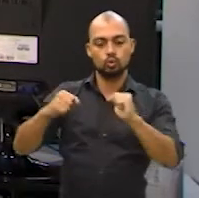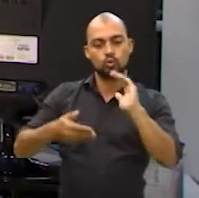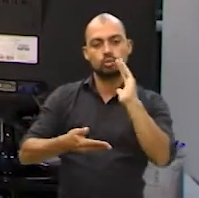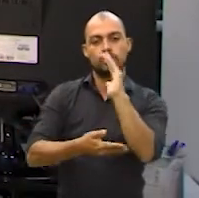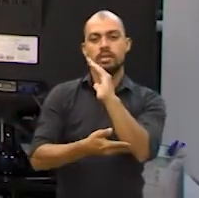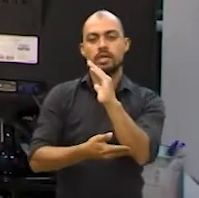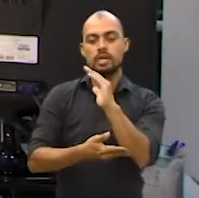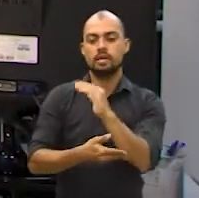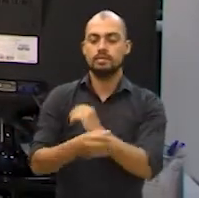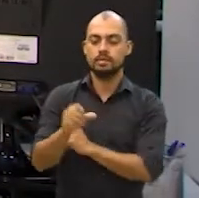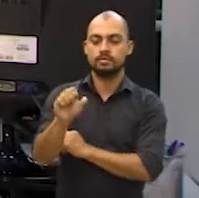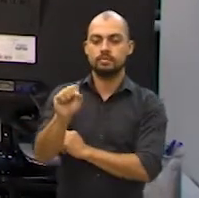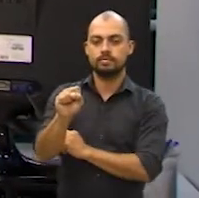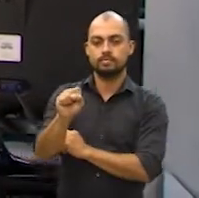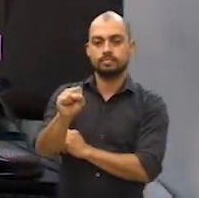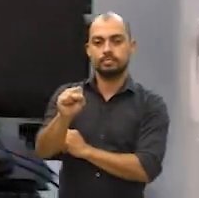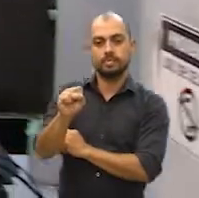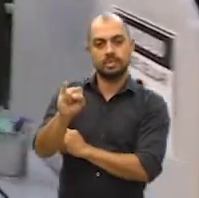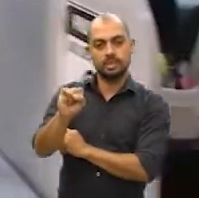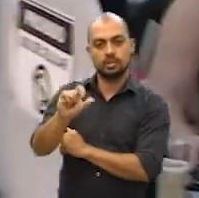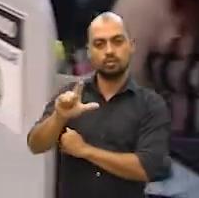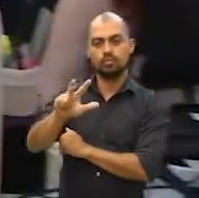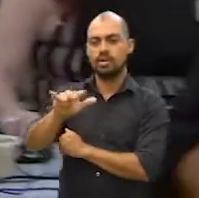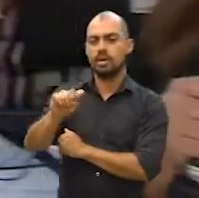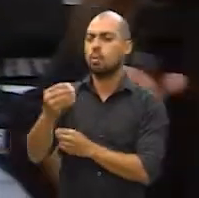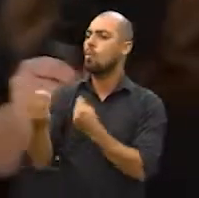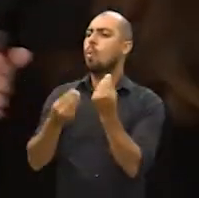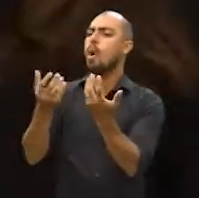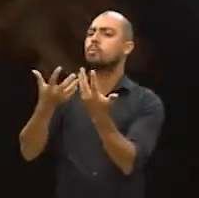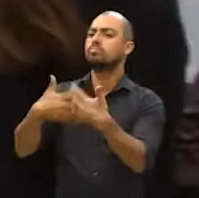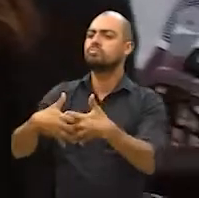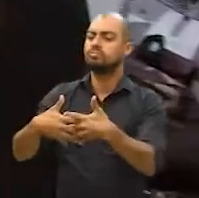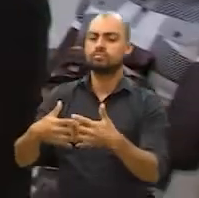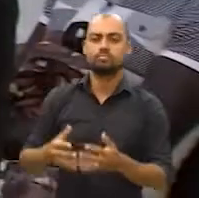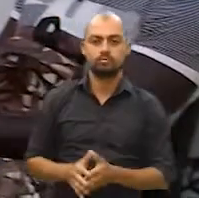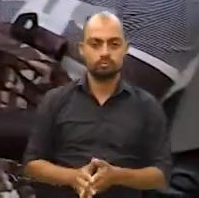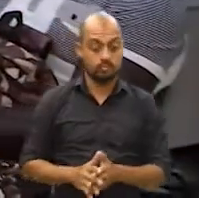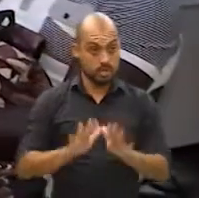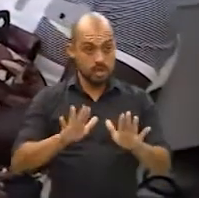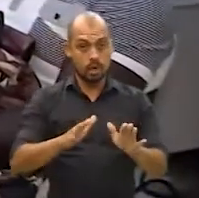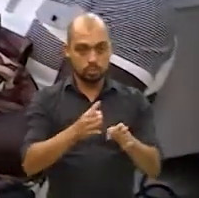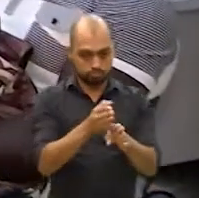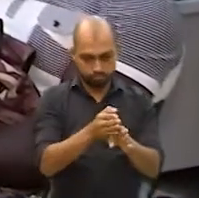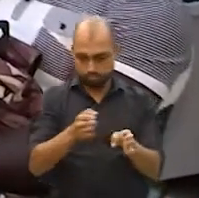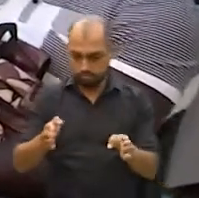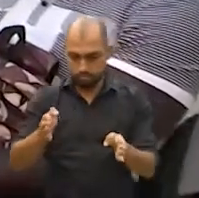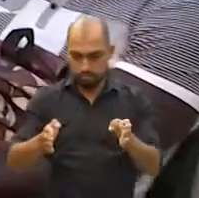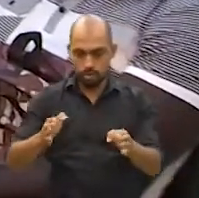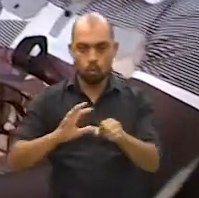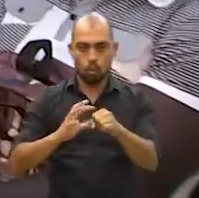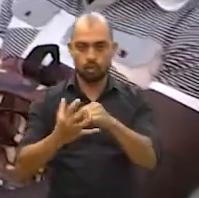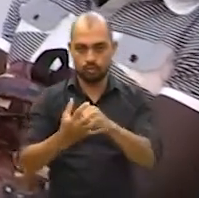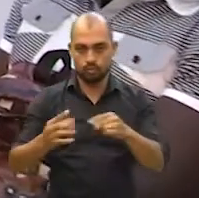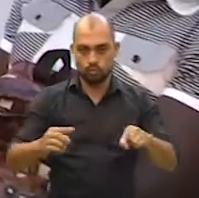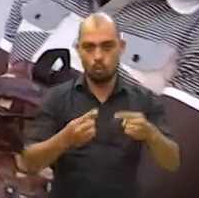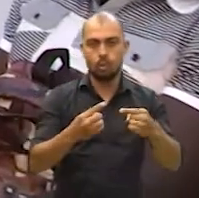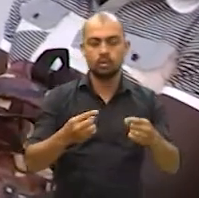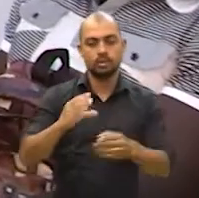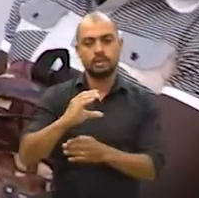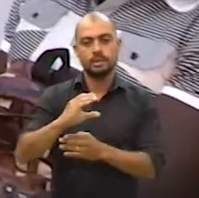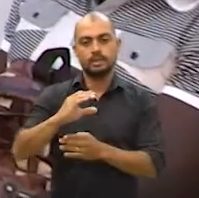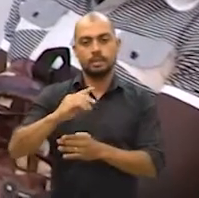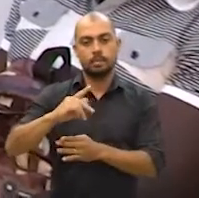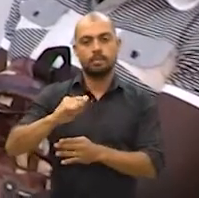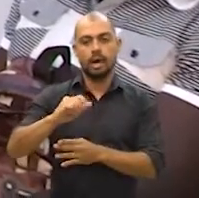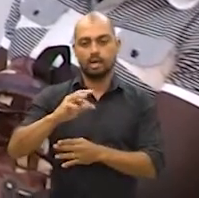TV Câmara Campinas, é a Silvia. Como que está funcionando isso, Silvia? Bem, então, nesse período de enfrentamento à pandemia, o